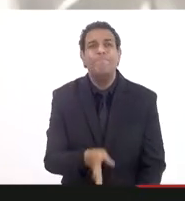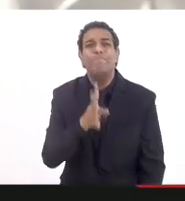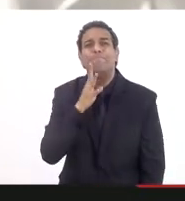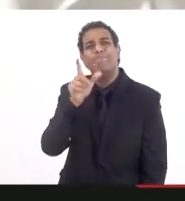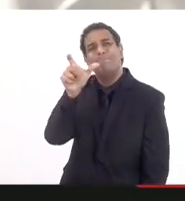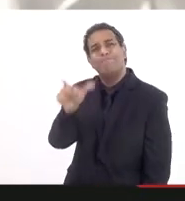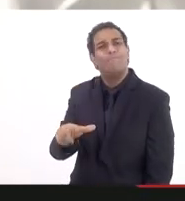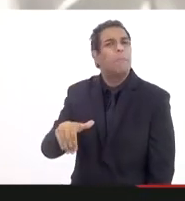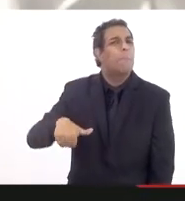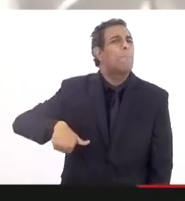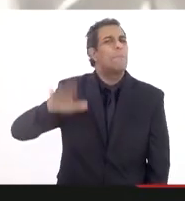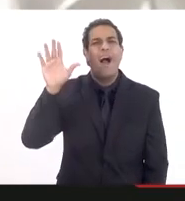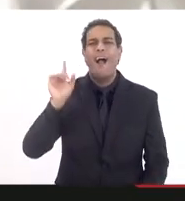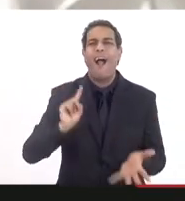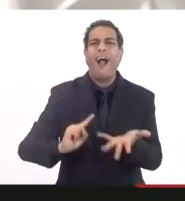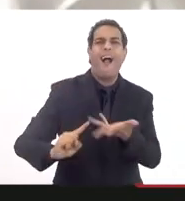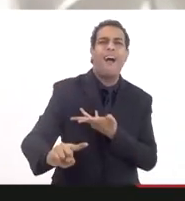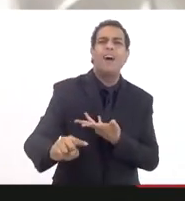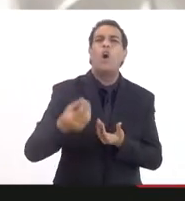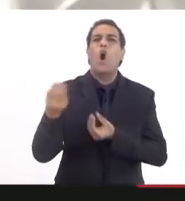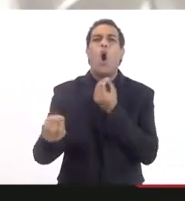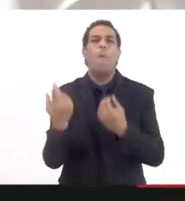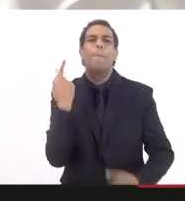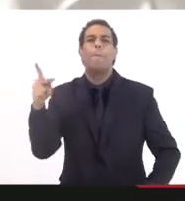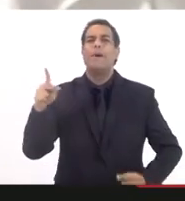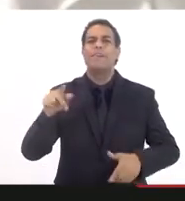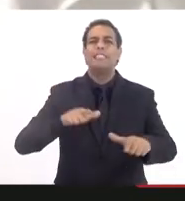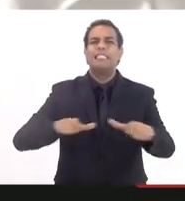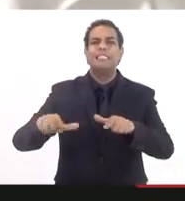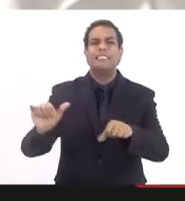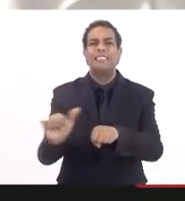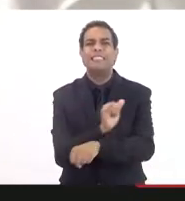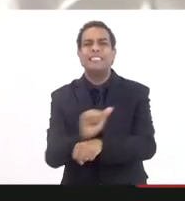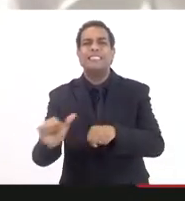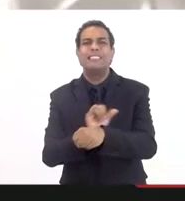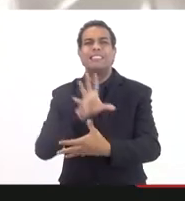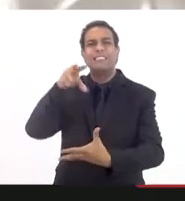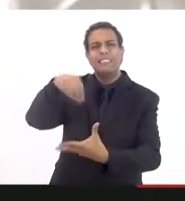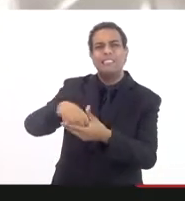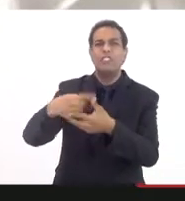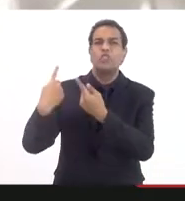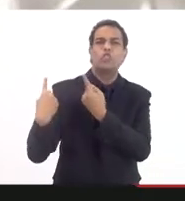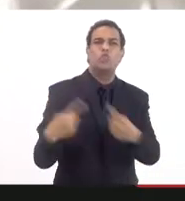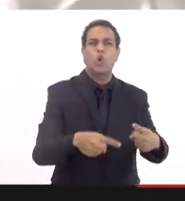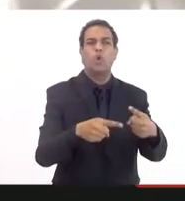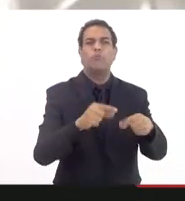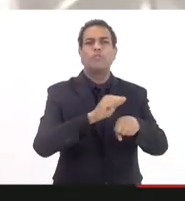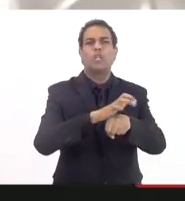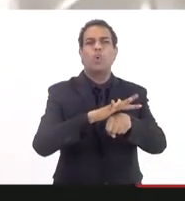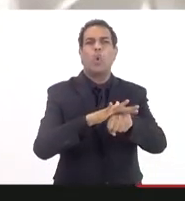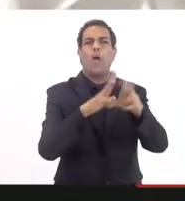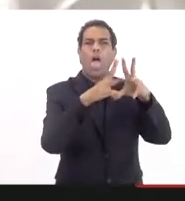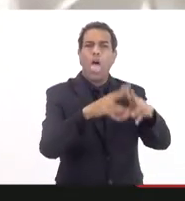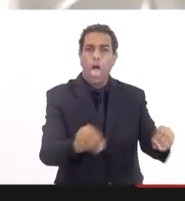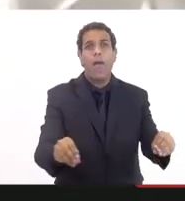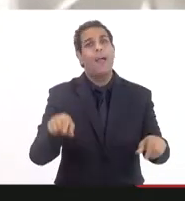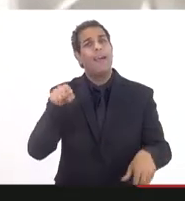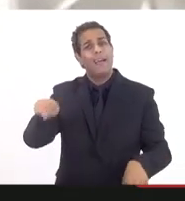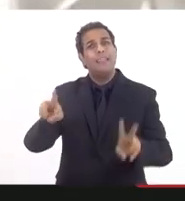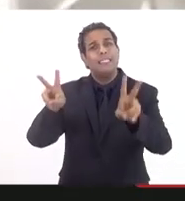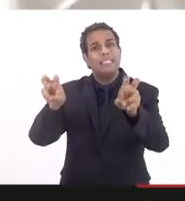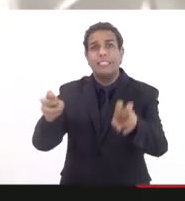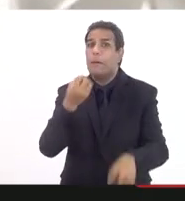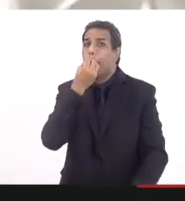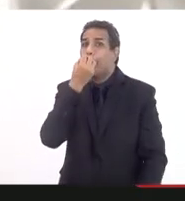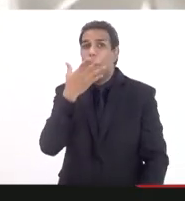conhecer, né, como está a questão do Hospital Santa Maria, porque tenho com esse tema muito carinho,